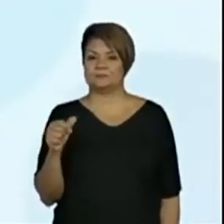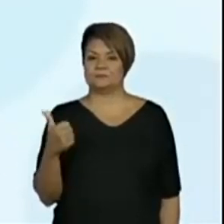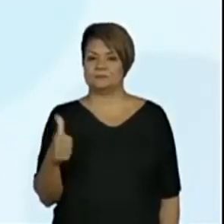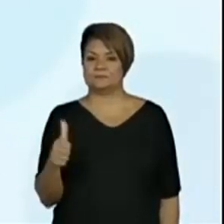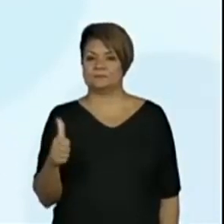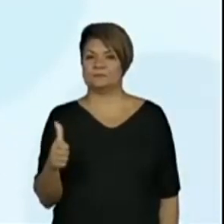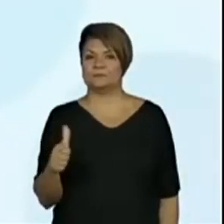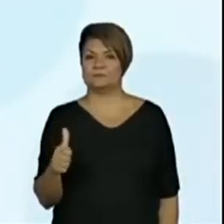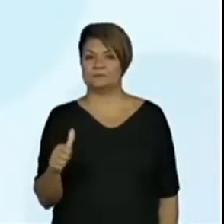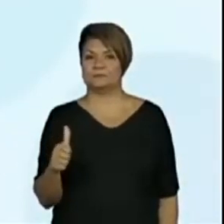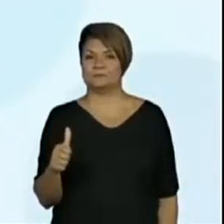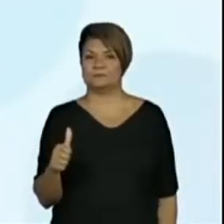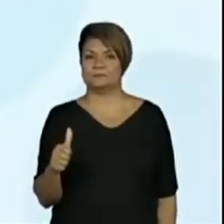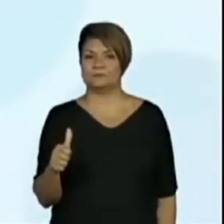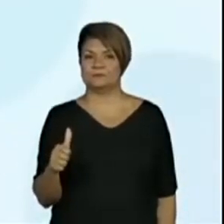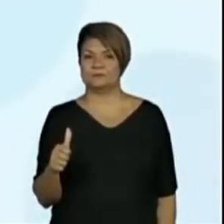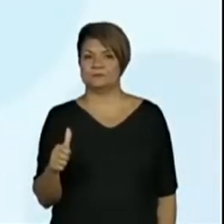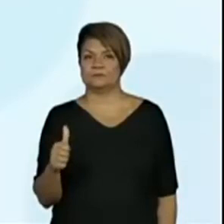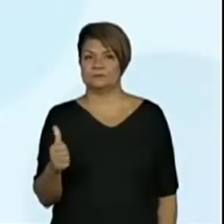Onze.